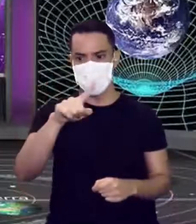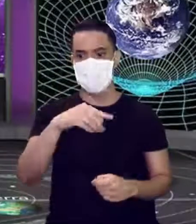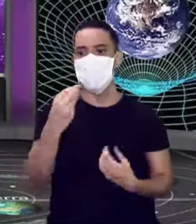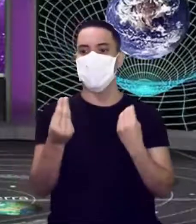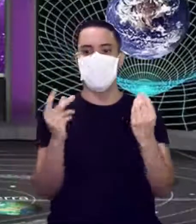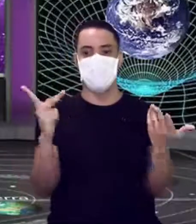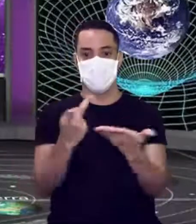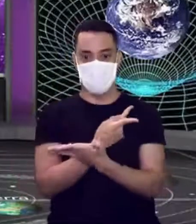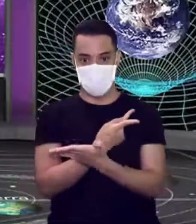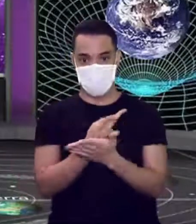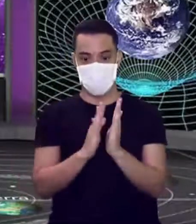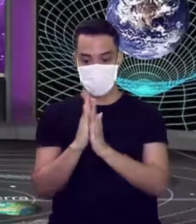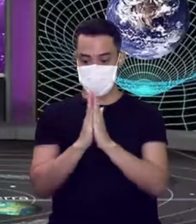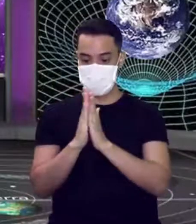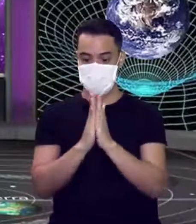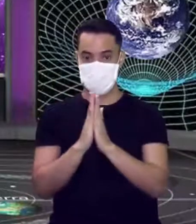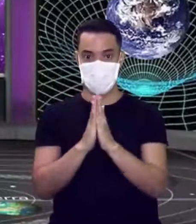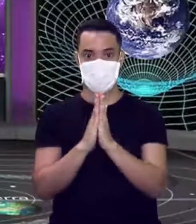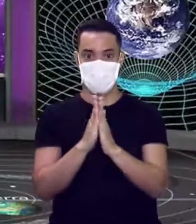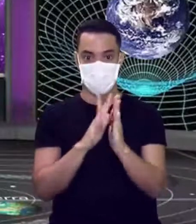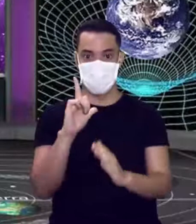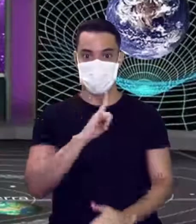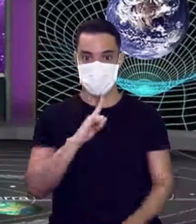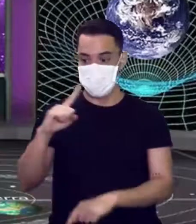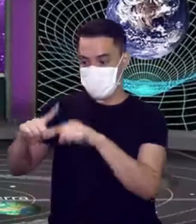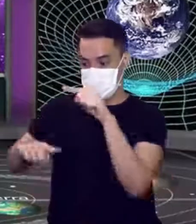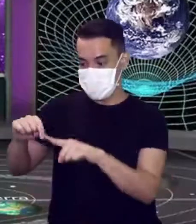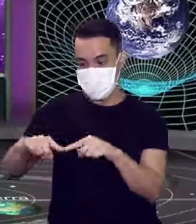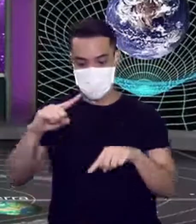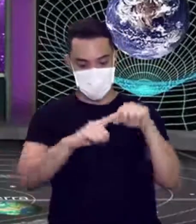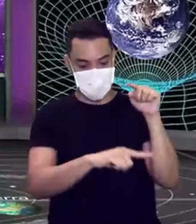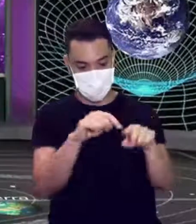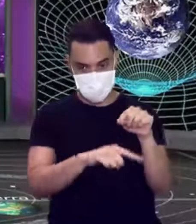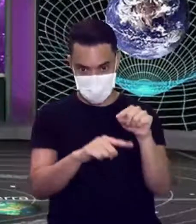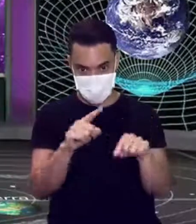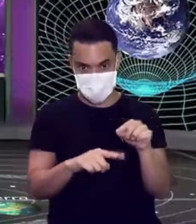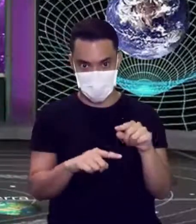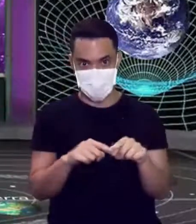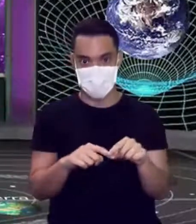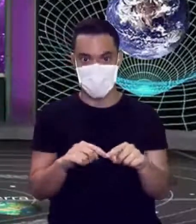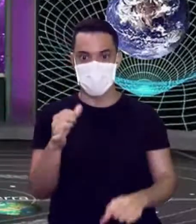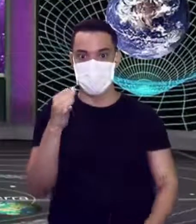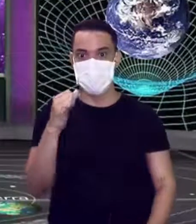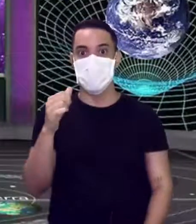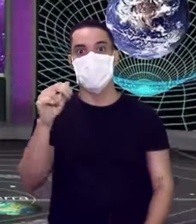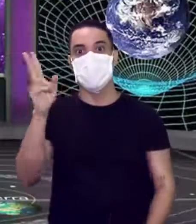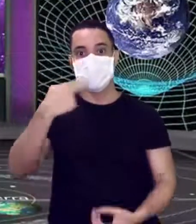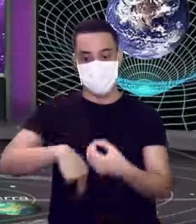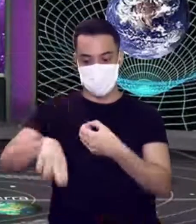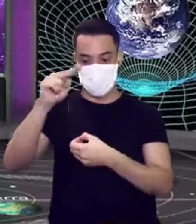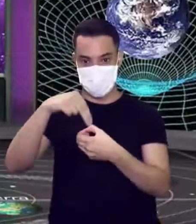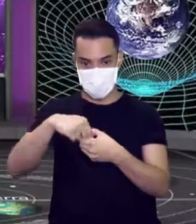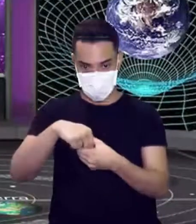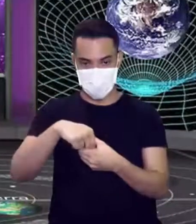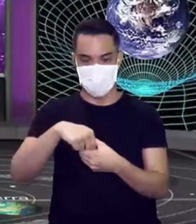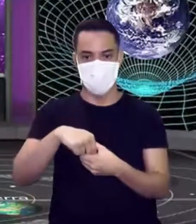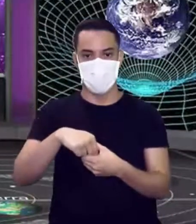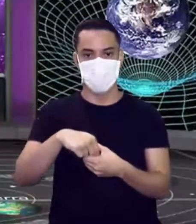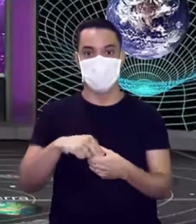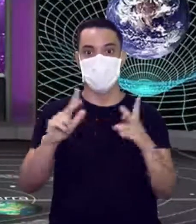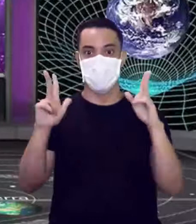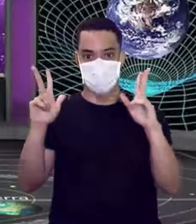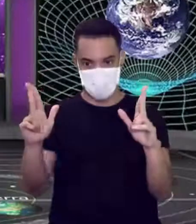processo de eletrização por atrito? Eu tenho dois materiais eletricamente neutros, ok? Ou seja, tem